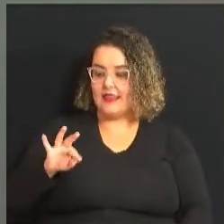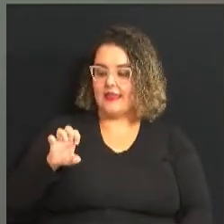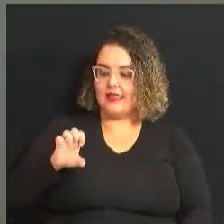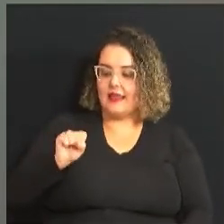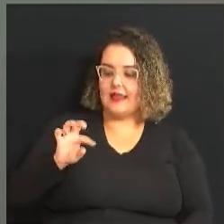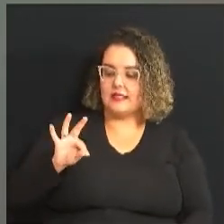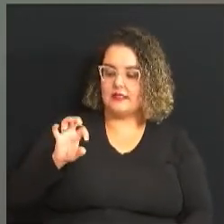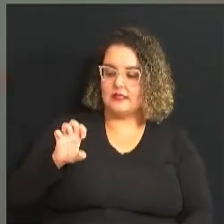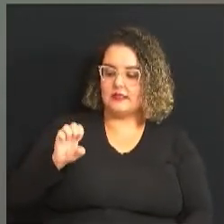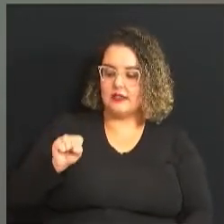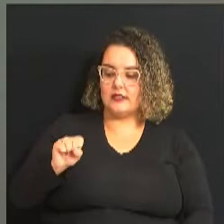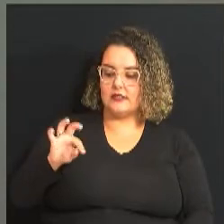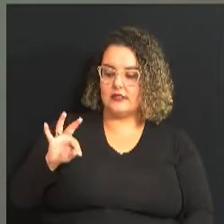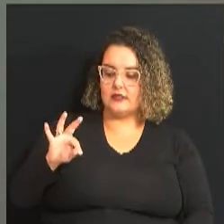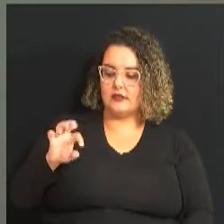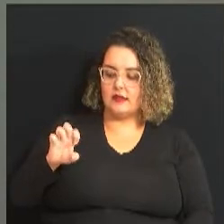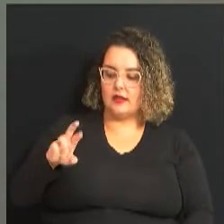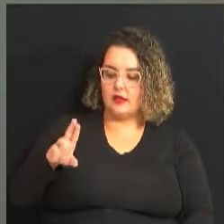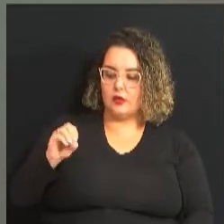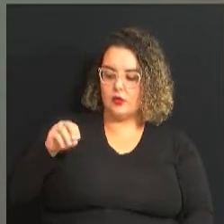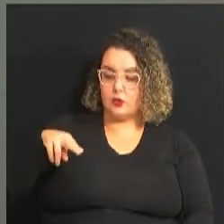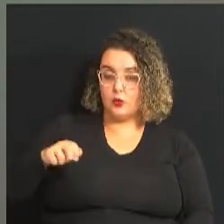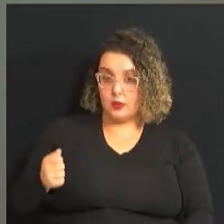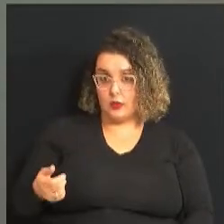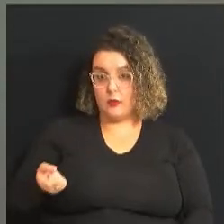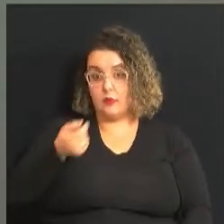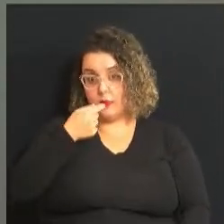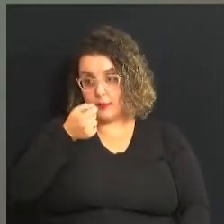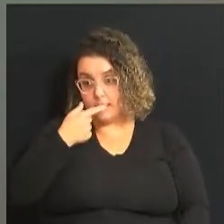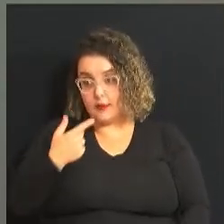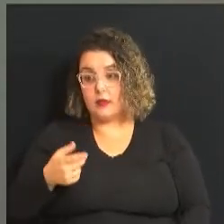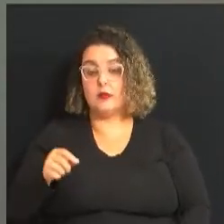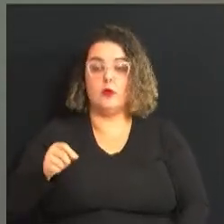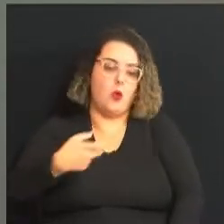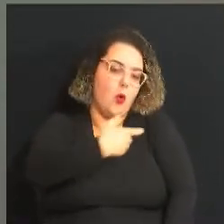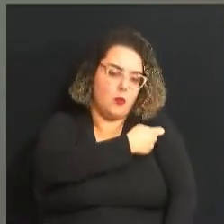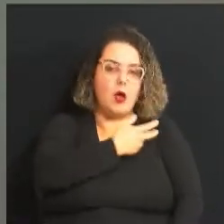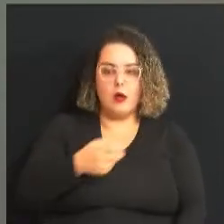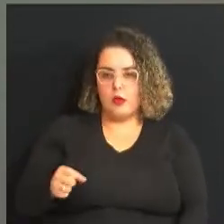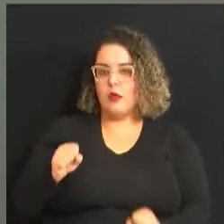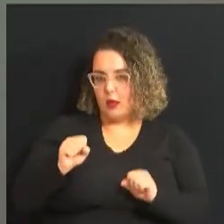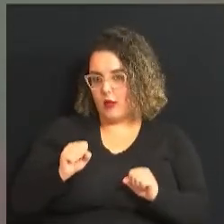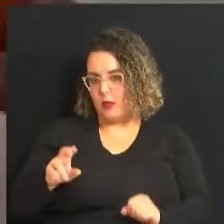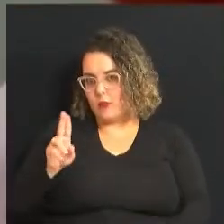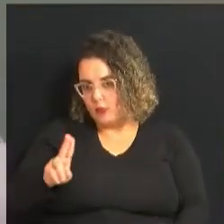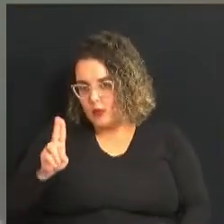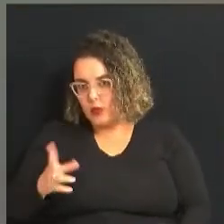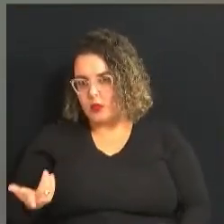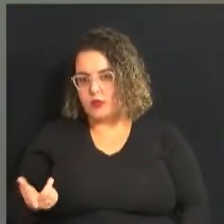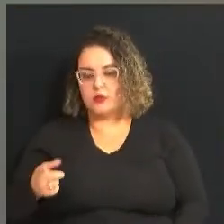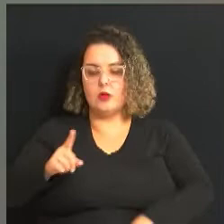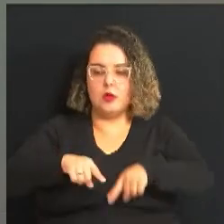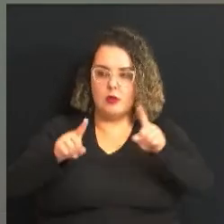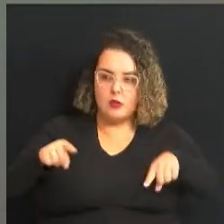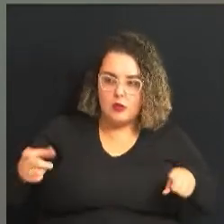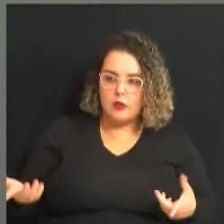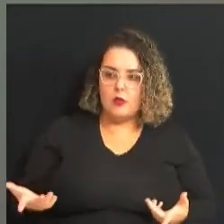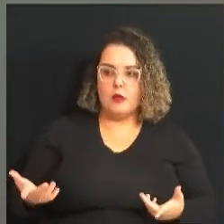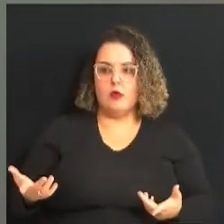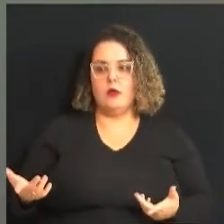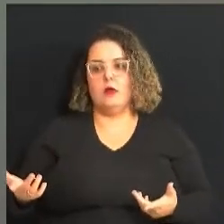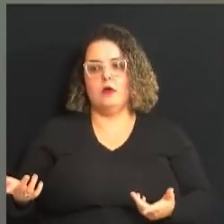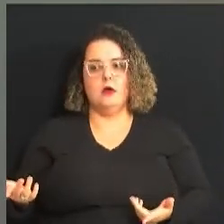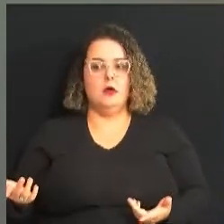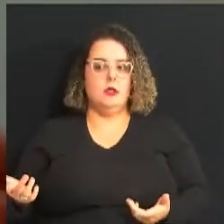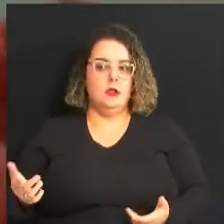homem faz uso de um anabolizante, ele está fazendo uso de testosterona. E aí existem as variações da testosterona, né? Enantato de